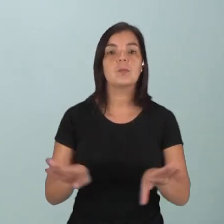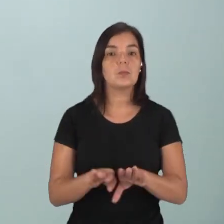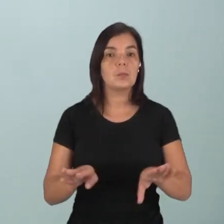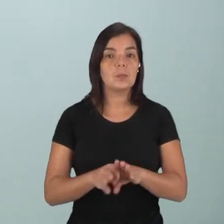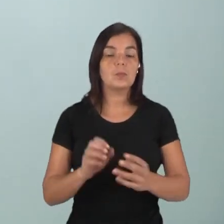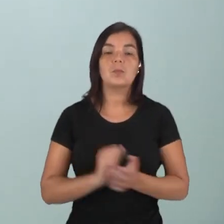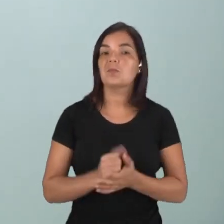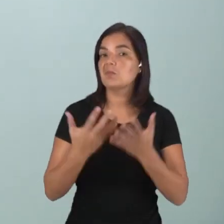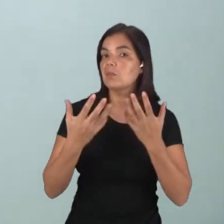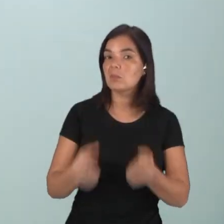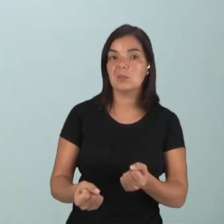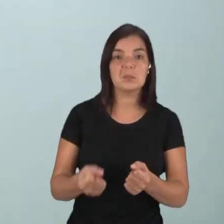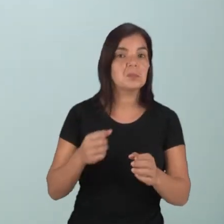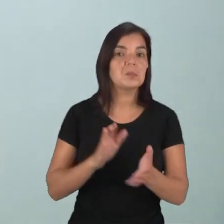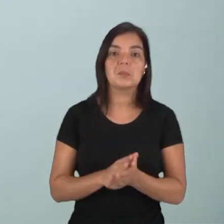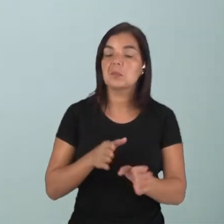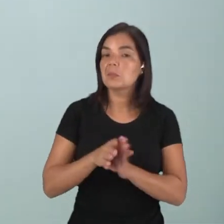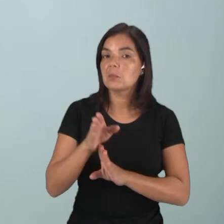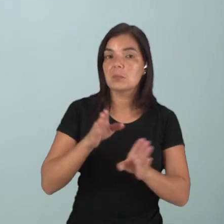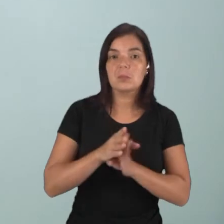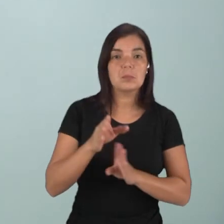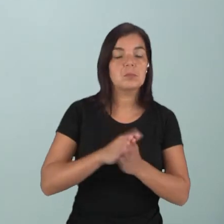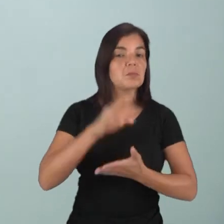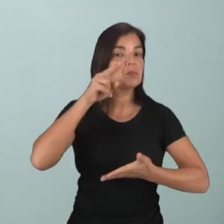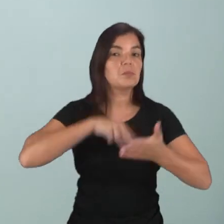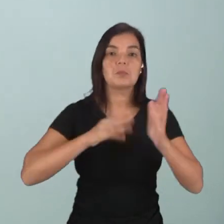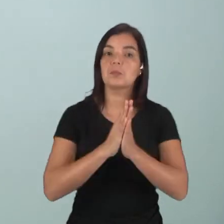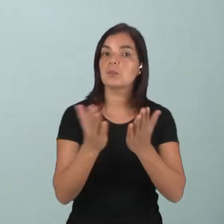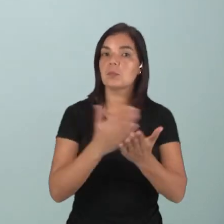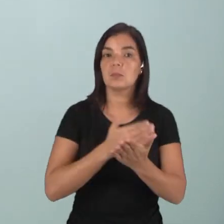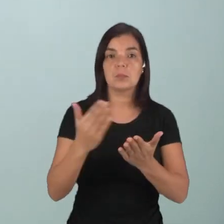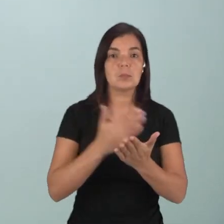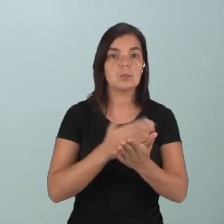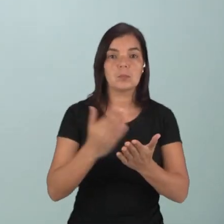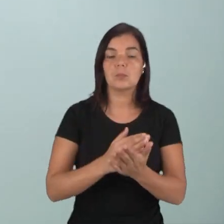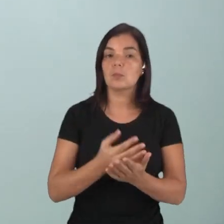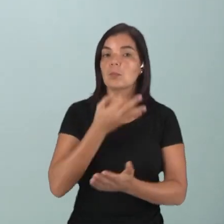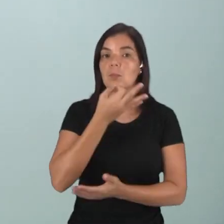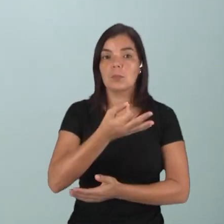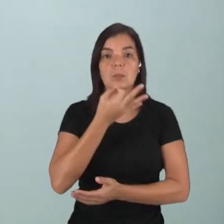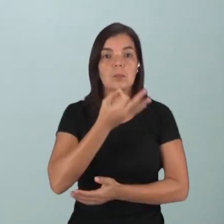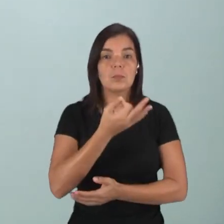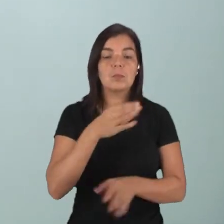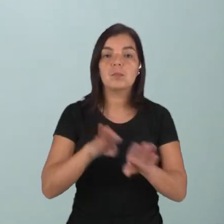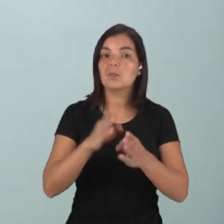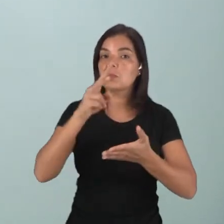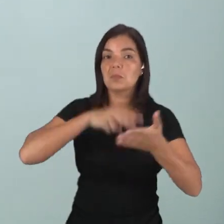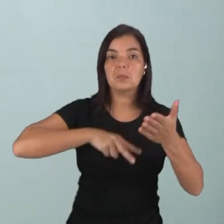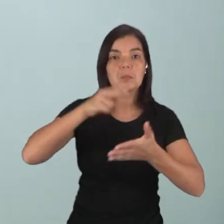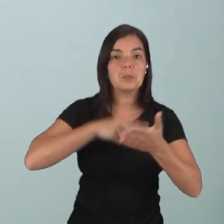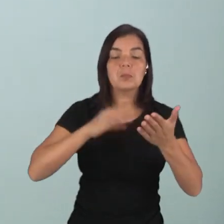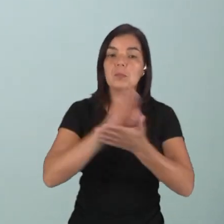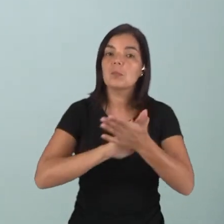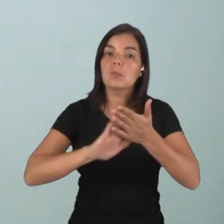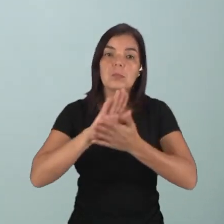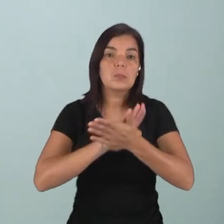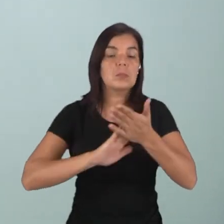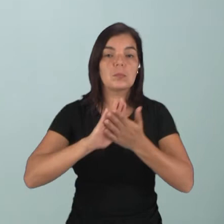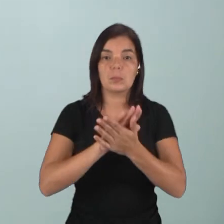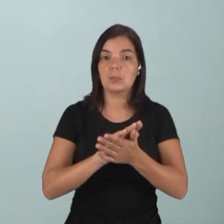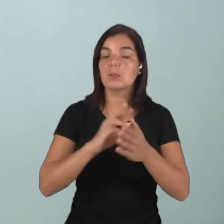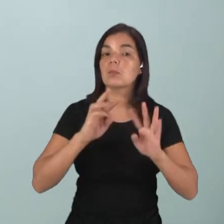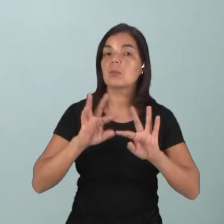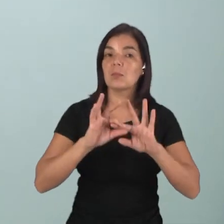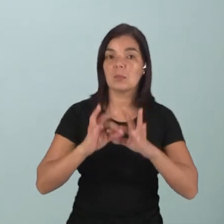não aceita uma instrução, não lê um livro, um comentador, não lê uma nota de rodapé,